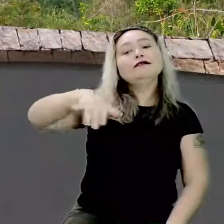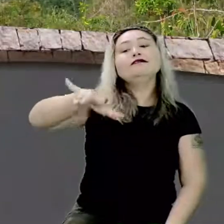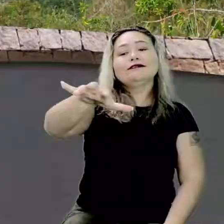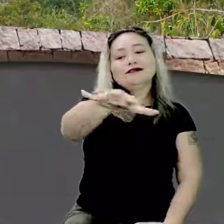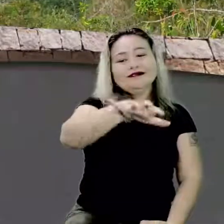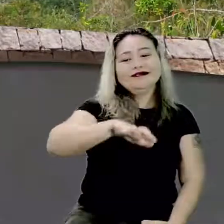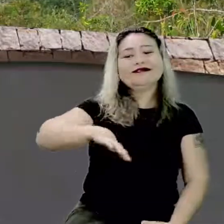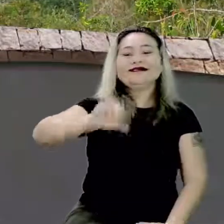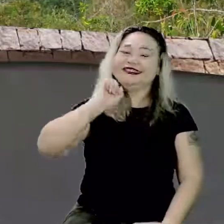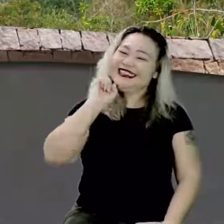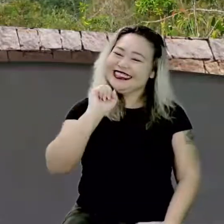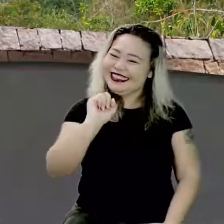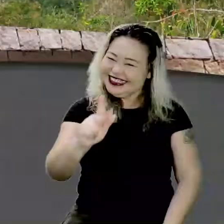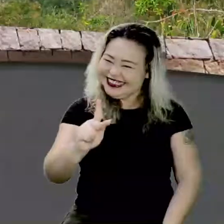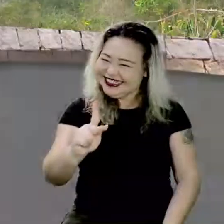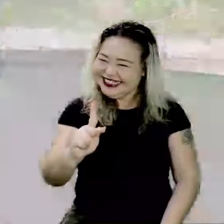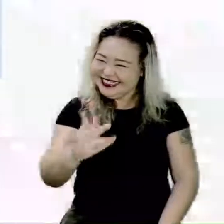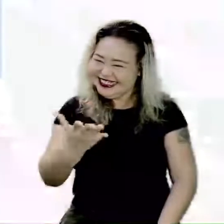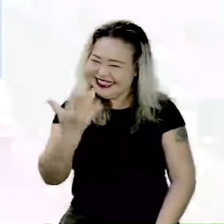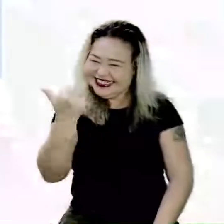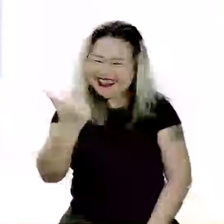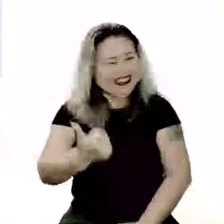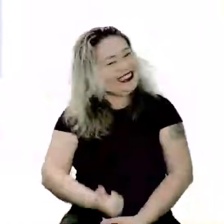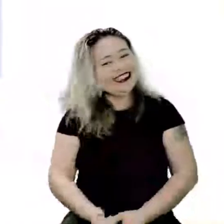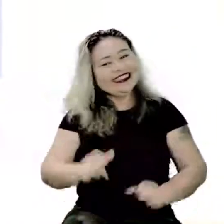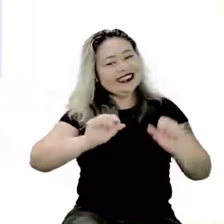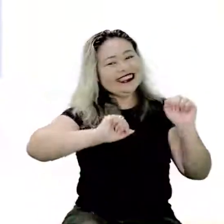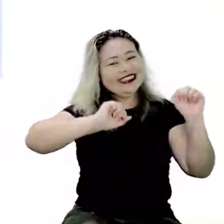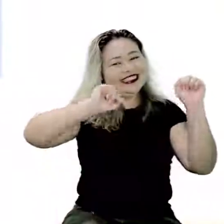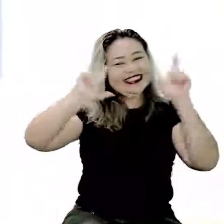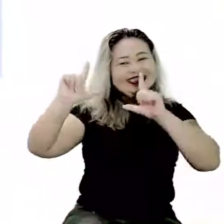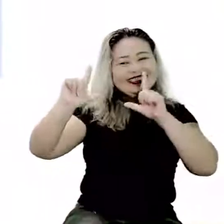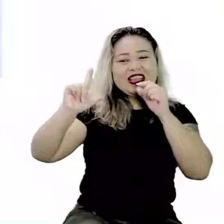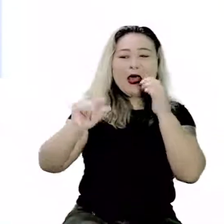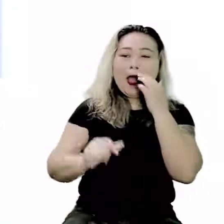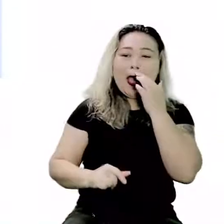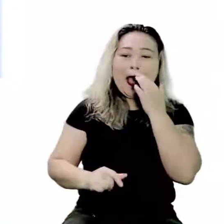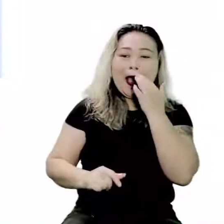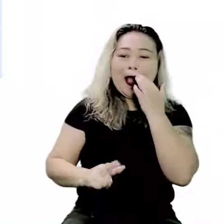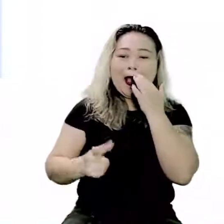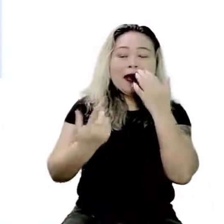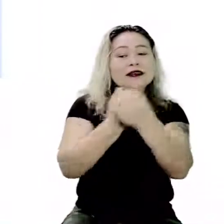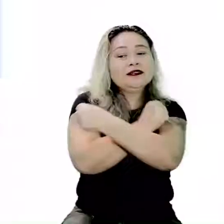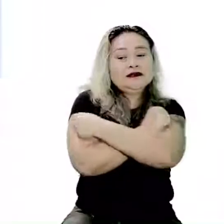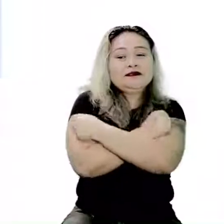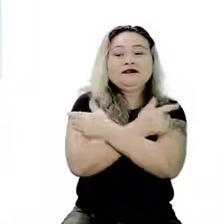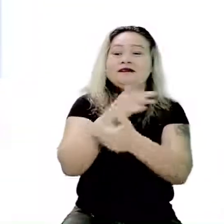região, ok? Vamos lá, continuando no quadro, meu diretor, grande